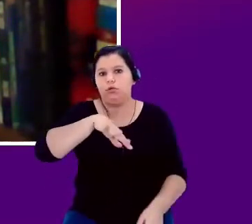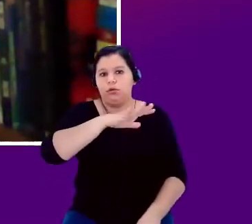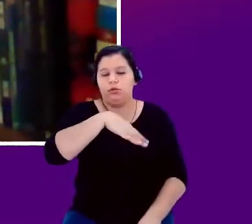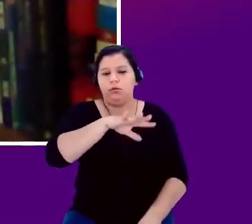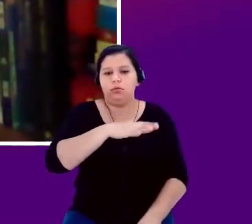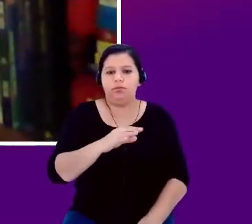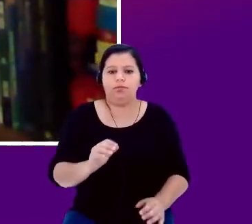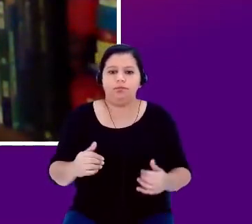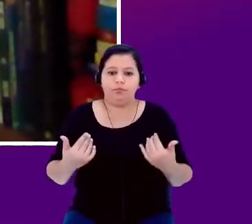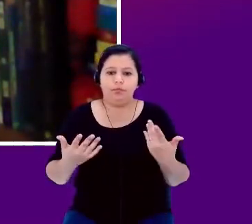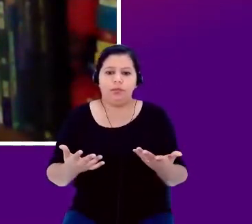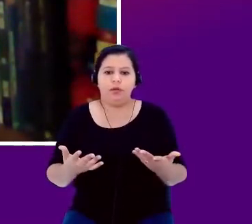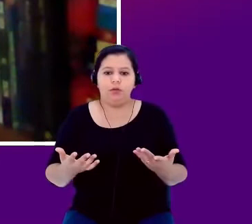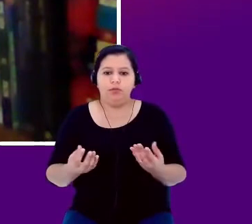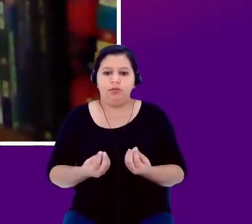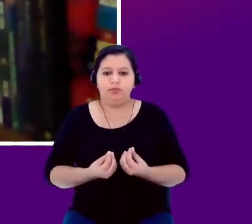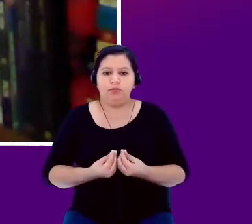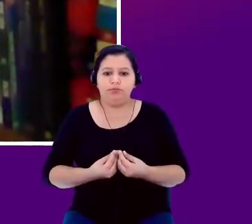Então,